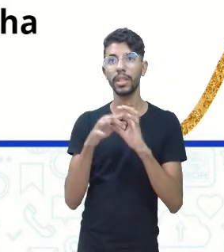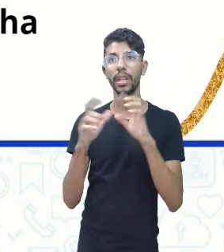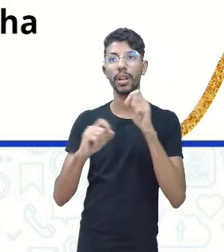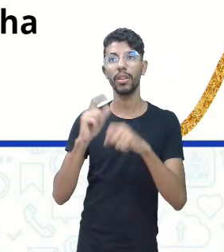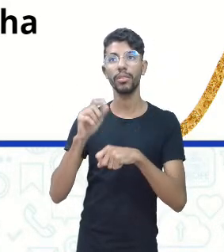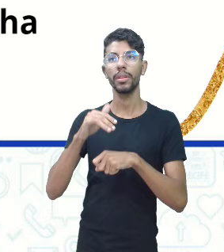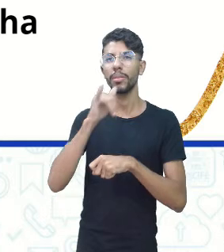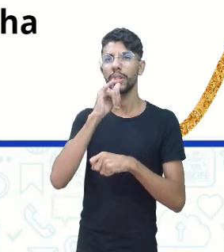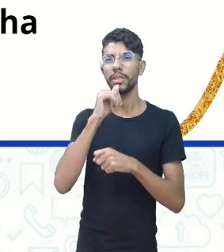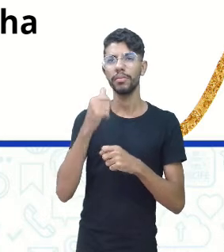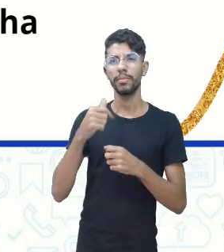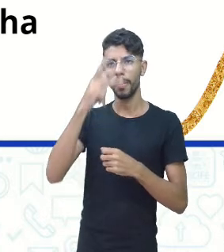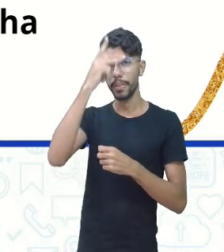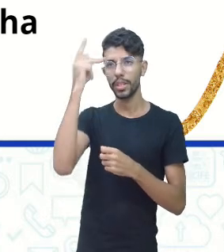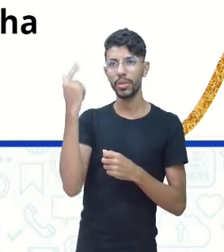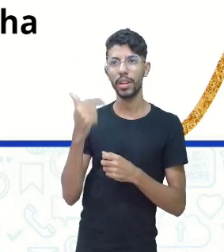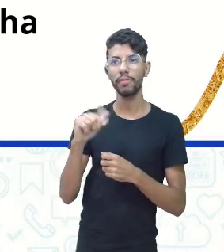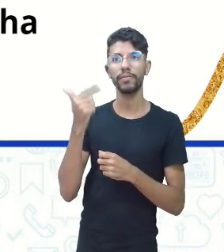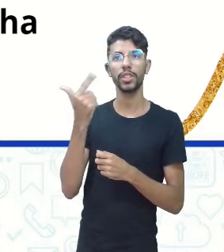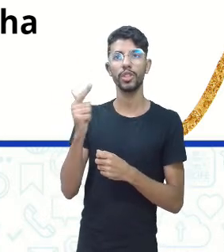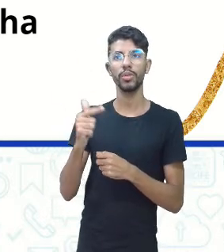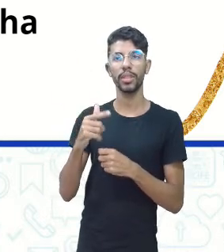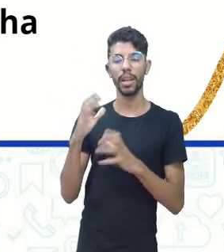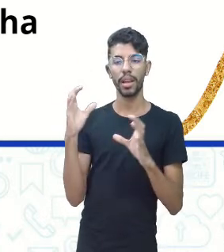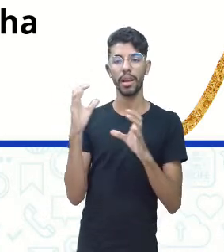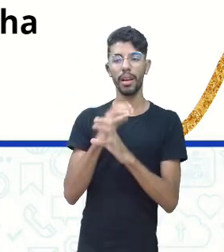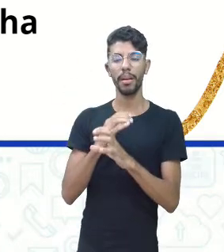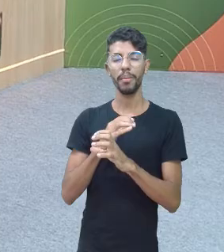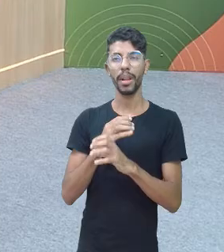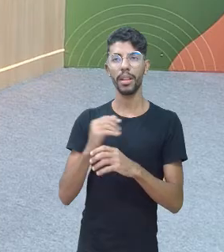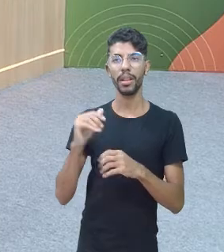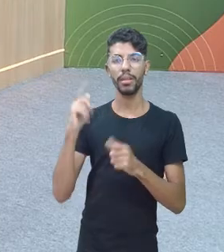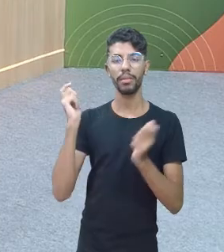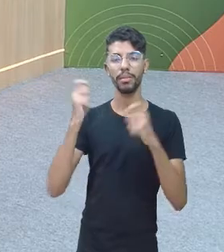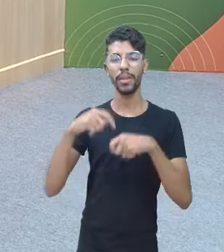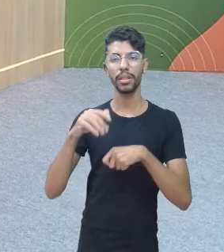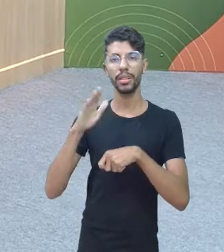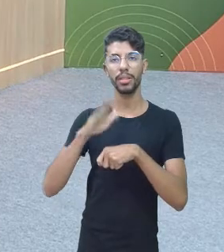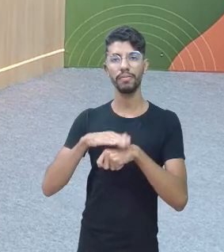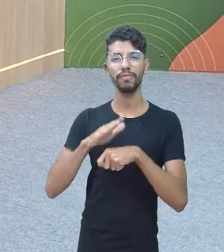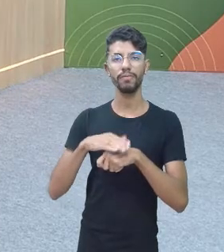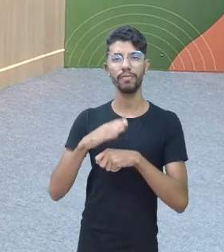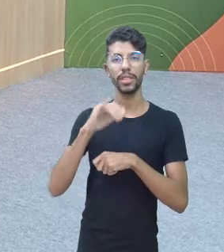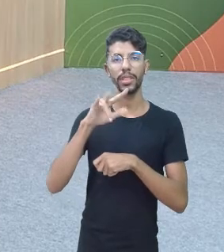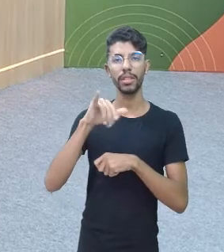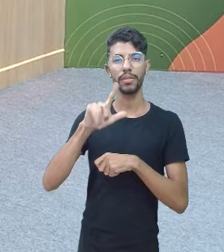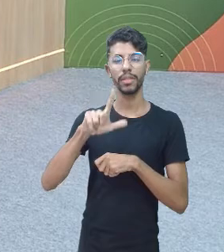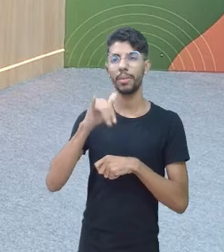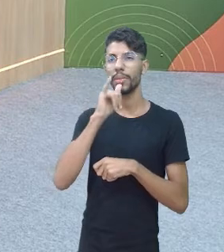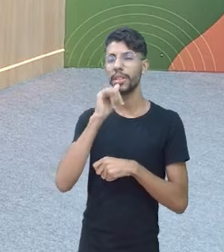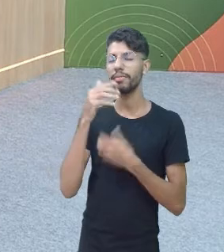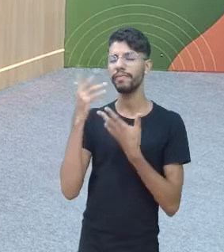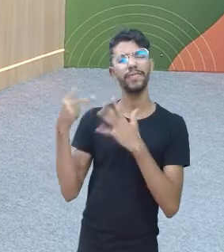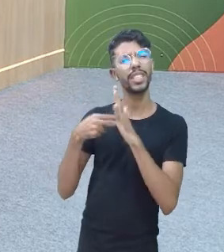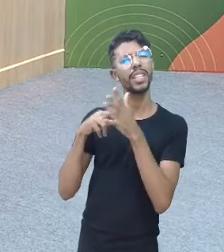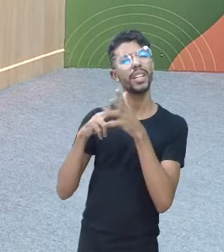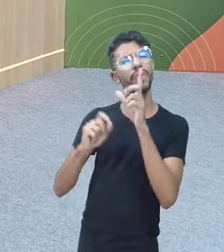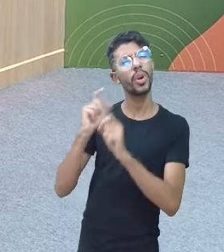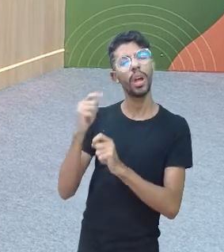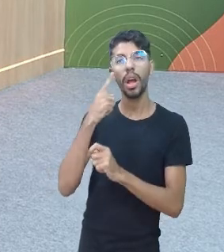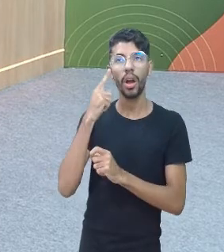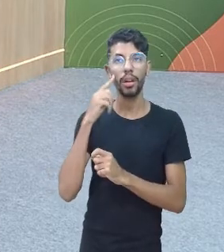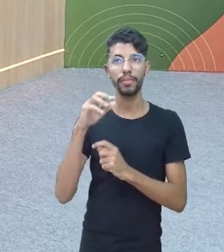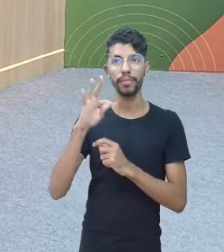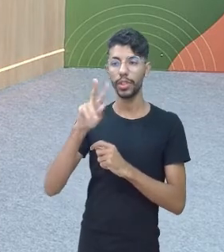para cuidar de uma pessoa que não tem a completa capacidade civil. Mas o que tudo isso significa? Que tutela vem